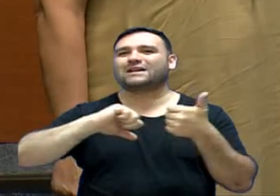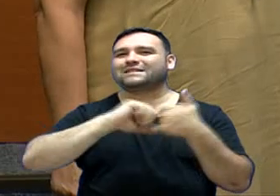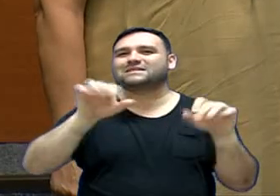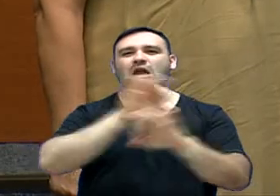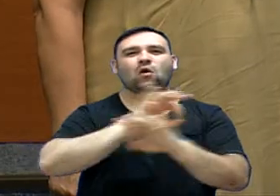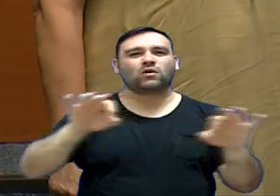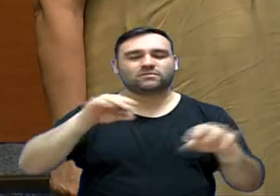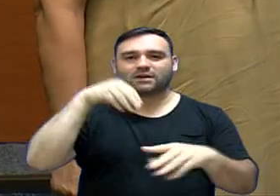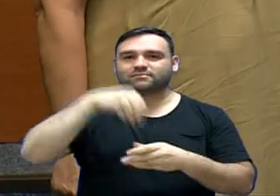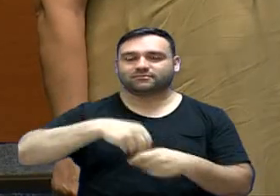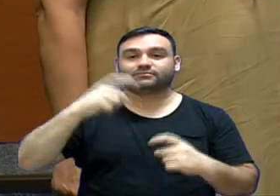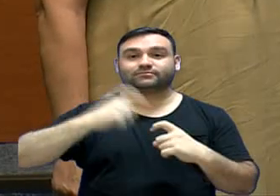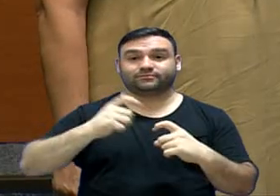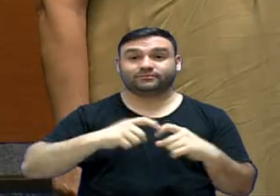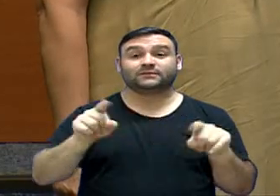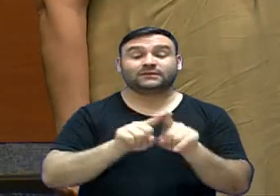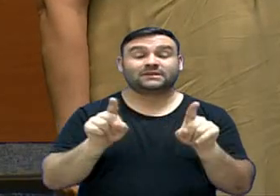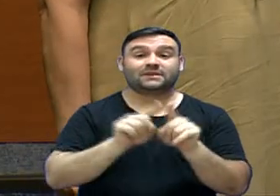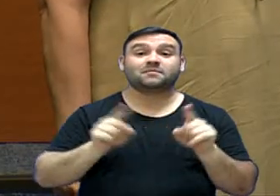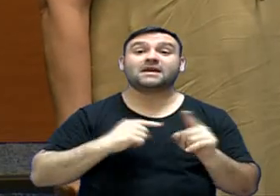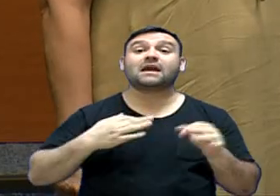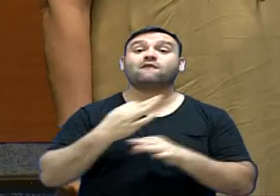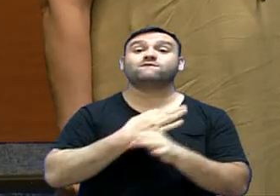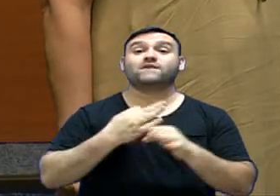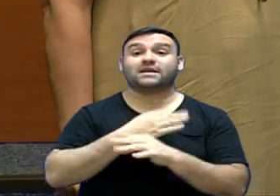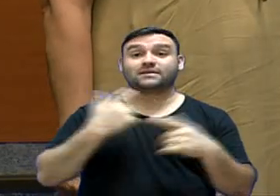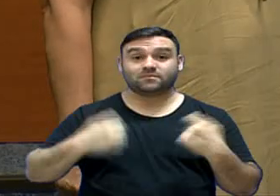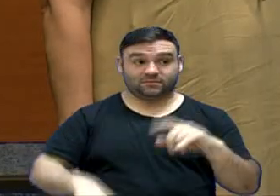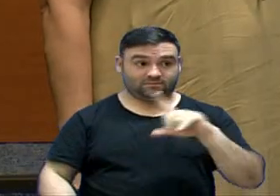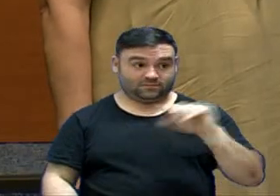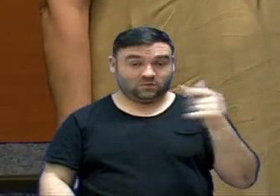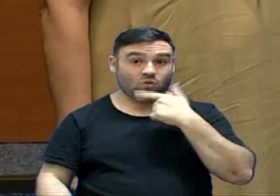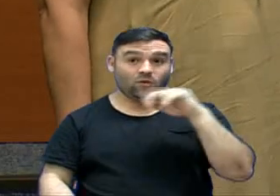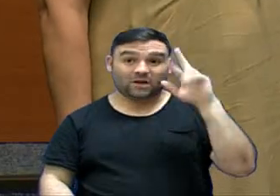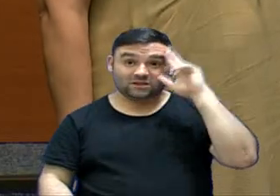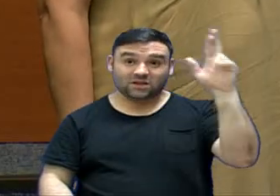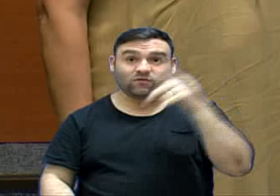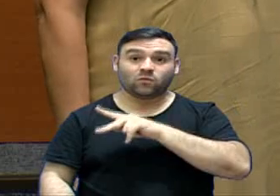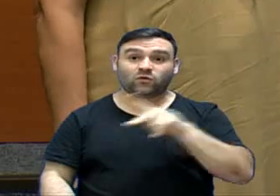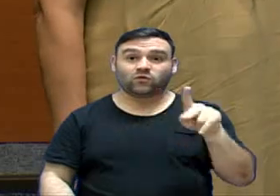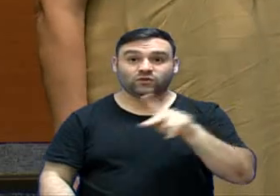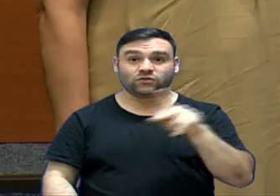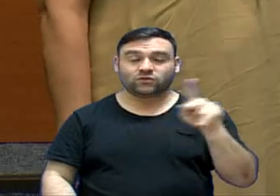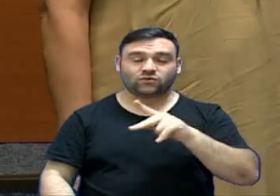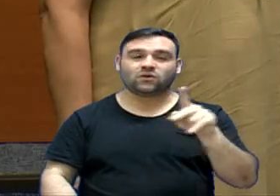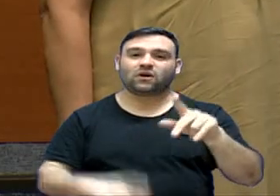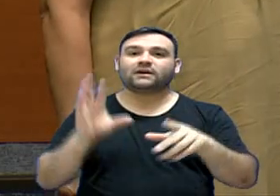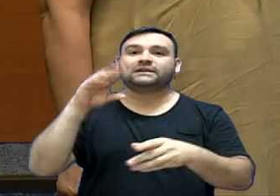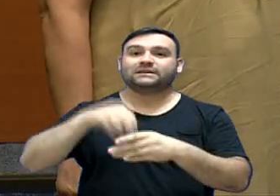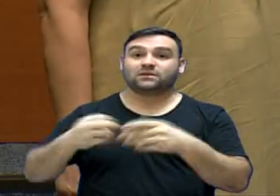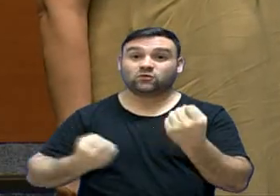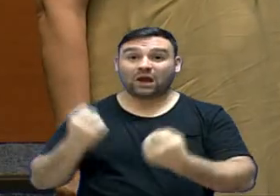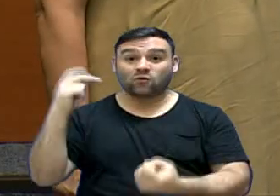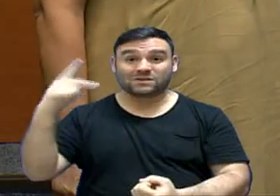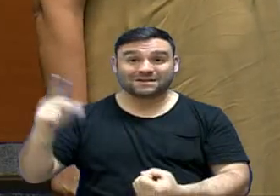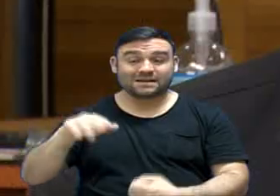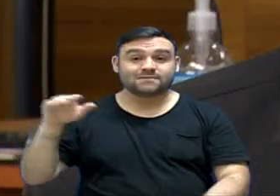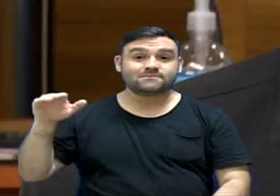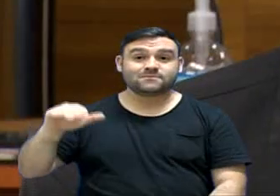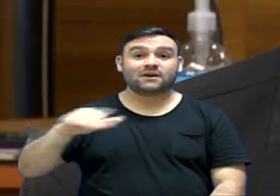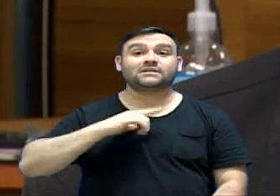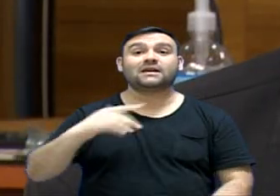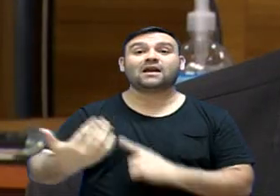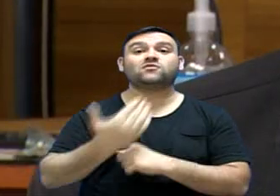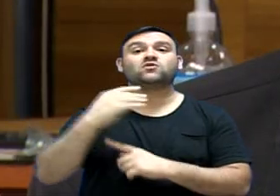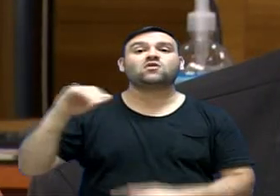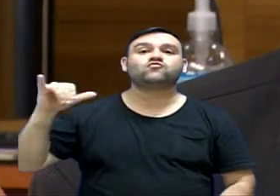aqui. E numa das férias que eu precisei tirar, o chefe do serviço, o professor doutor do serviço, me colocou dentro do carro dele e me deu uma